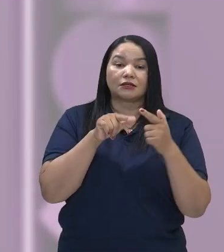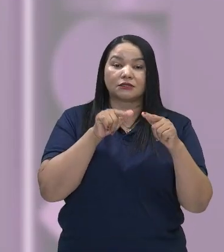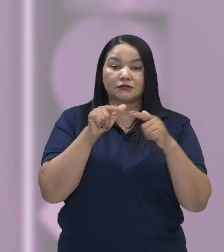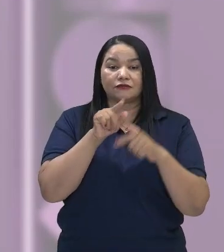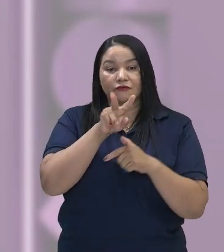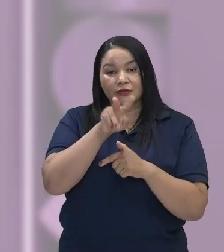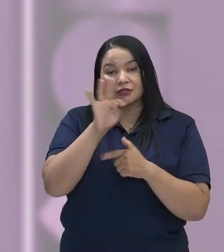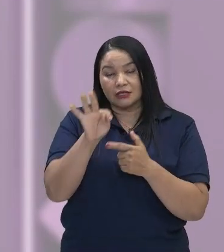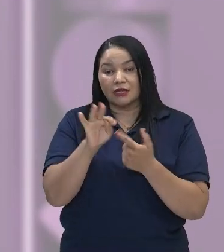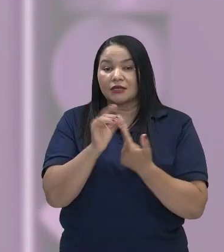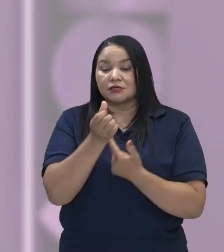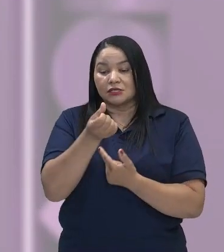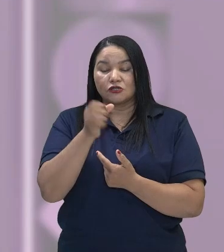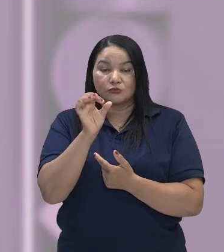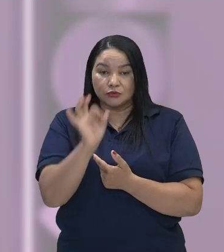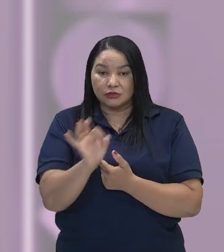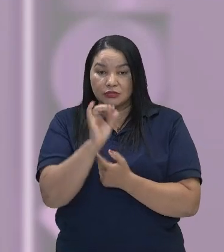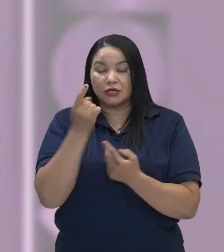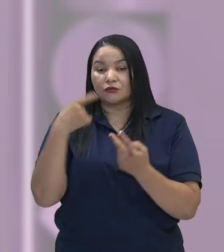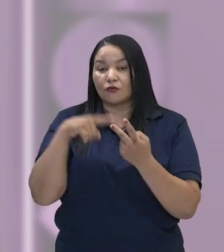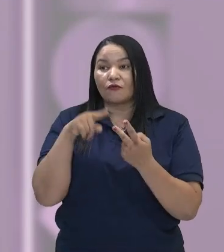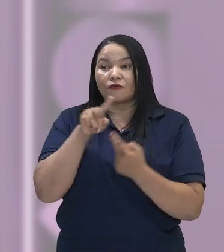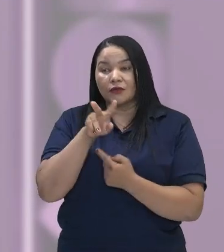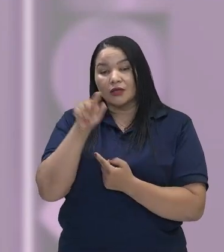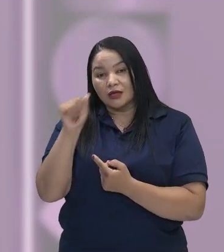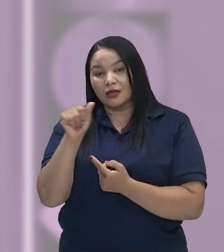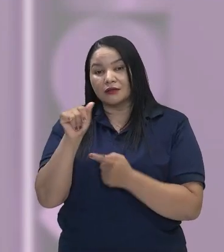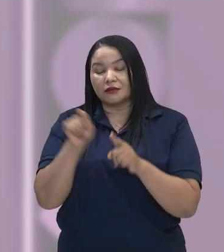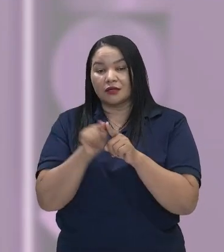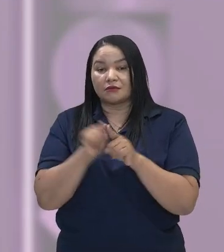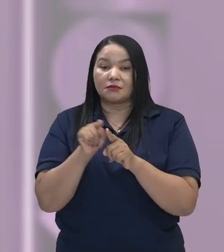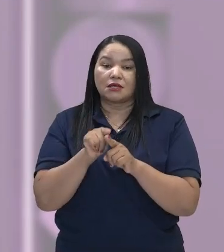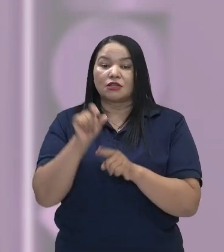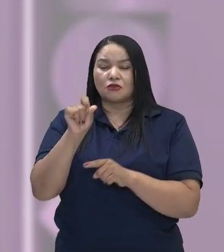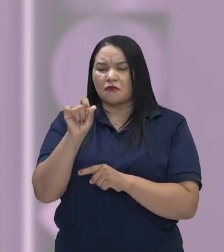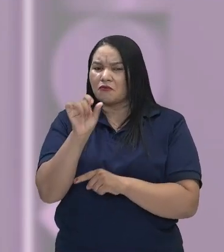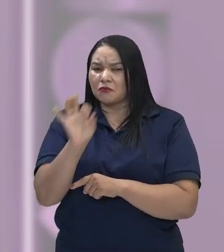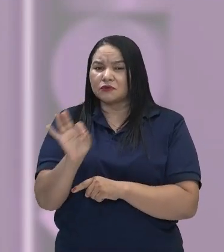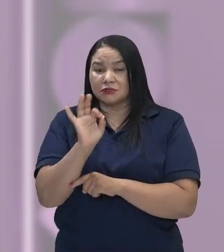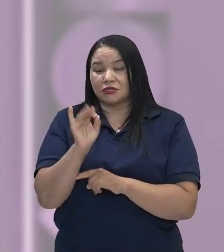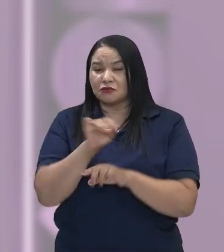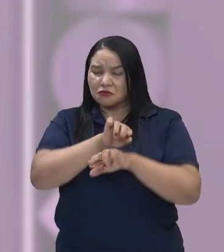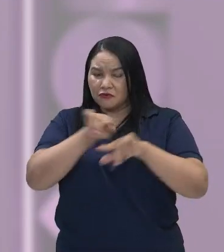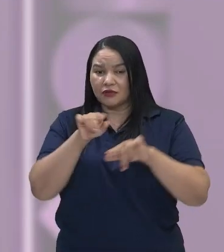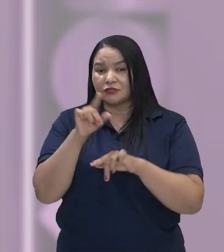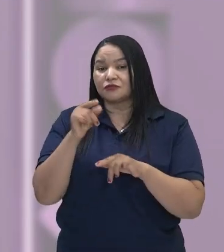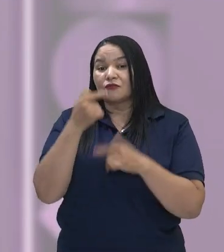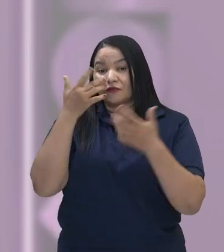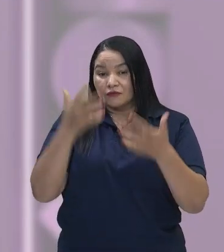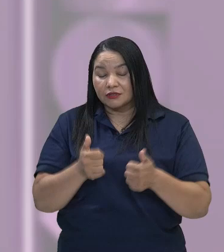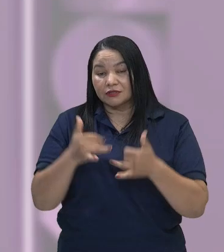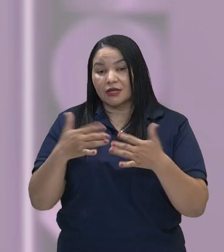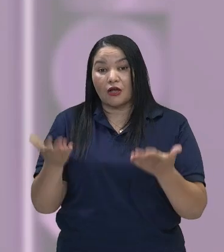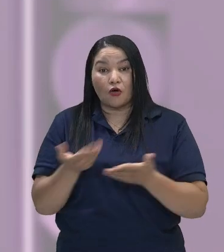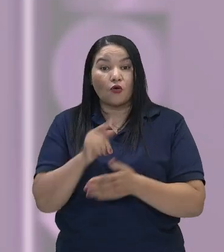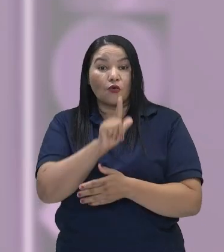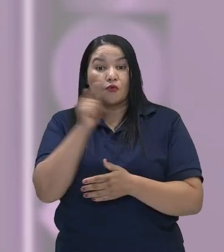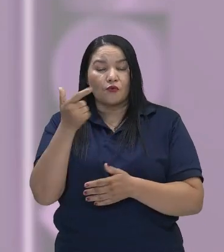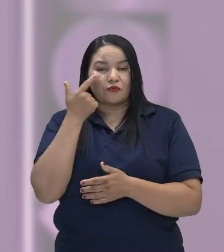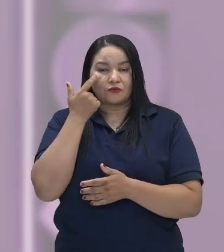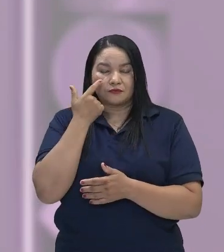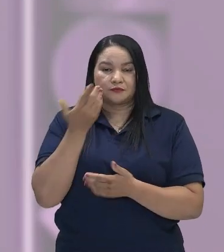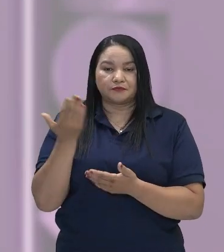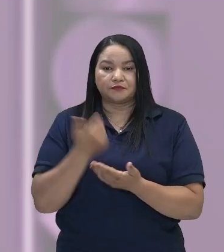e 20%, e o INSS ele já é fixo, é 9% do seu valor que você arrecada. Tudo bem? Mas bora tratar uma coisa bem legal? A multa